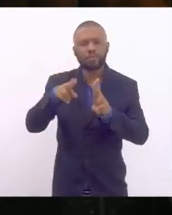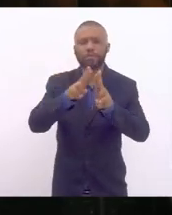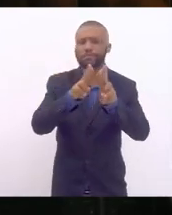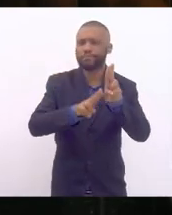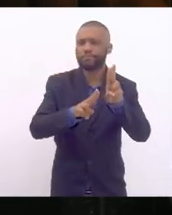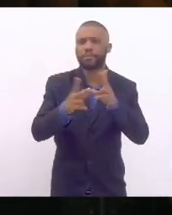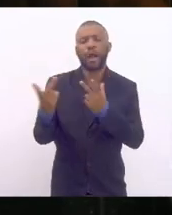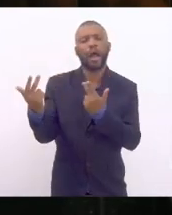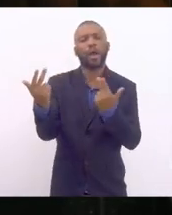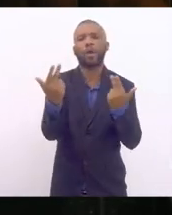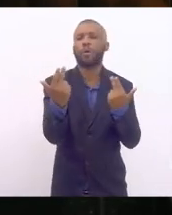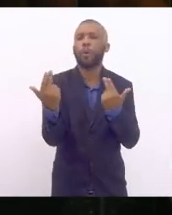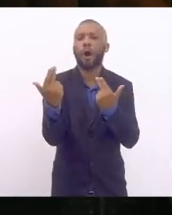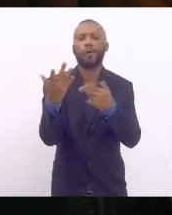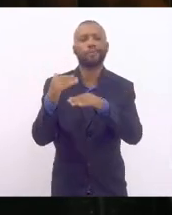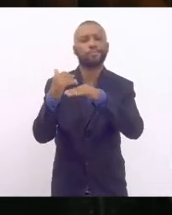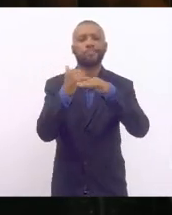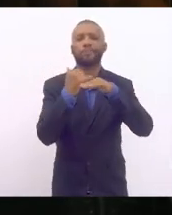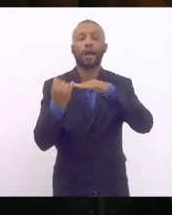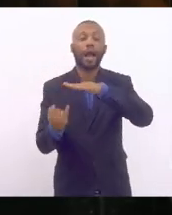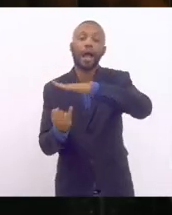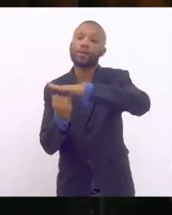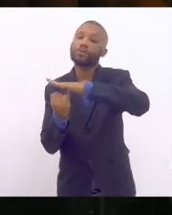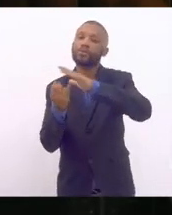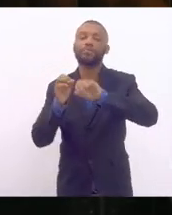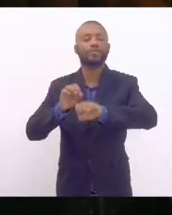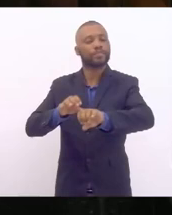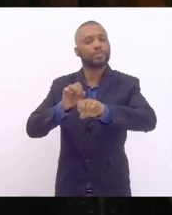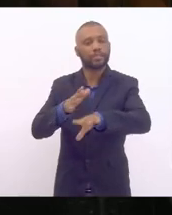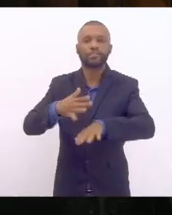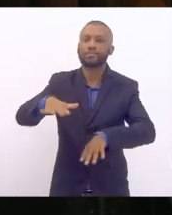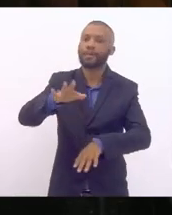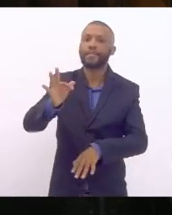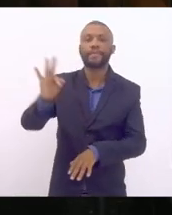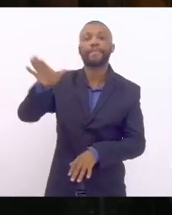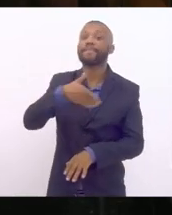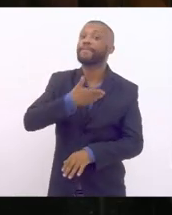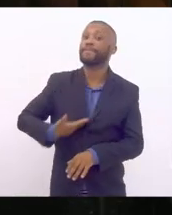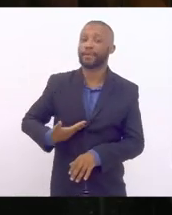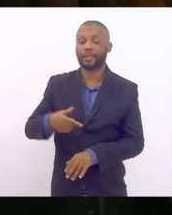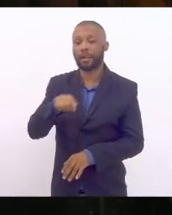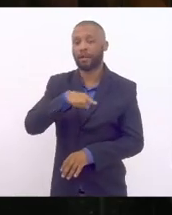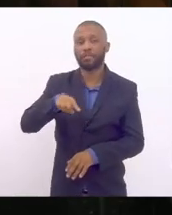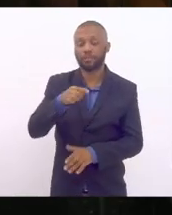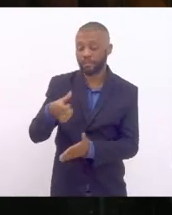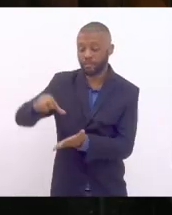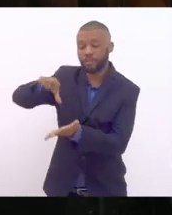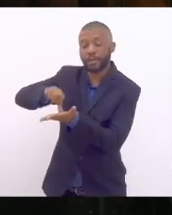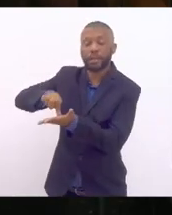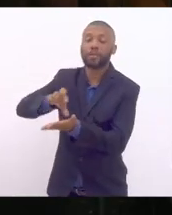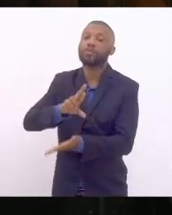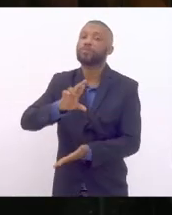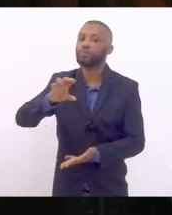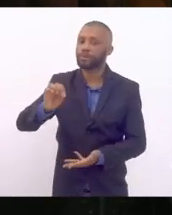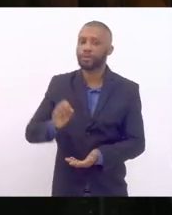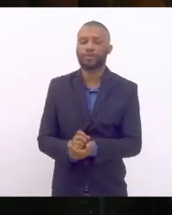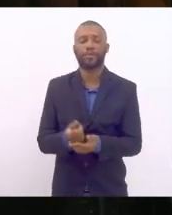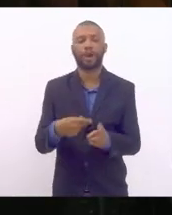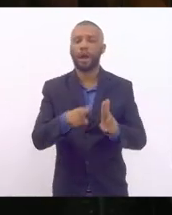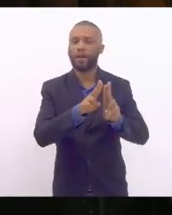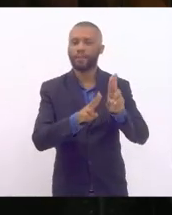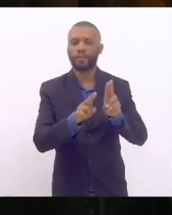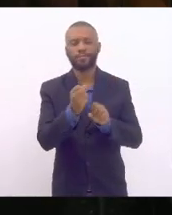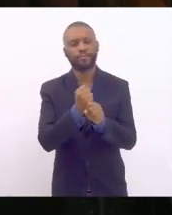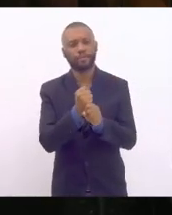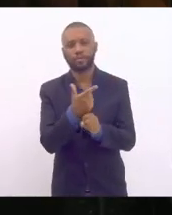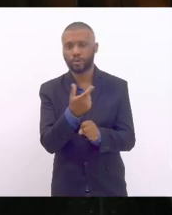igual as demais instituições de ensino Federal que estão no estado do Rio de Janeiro UFRJ de